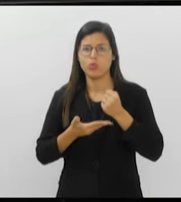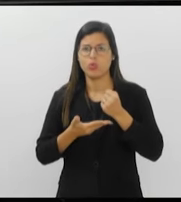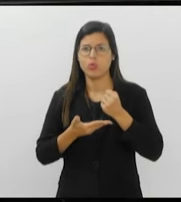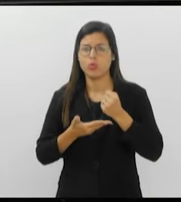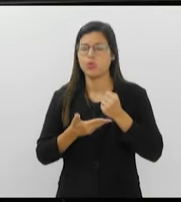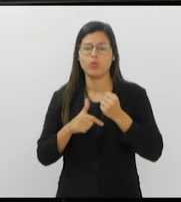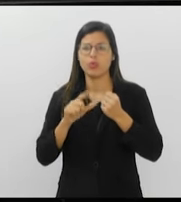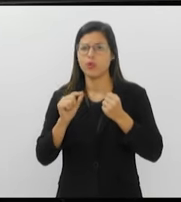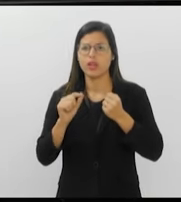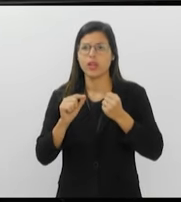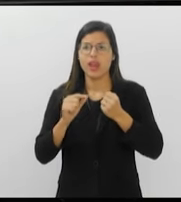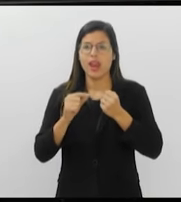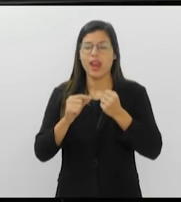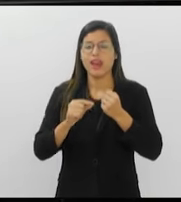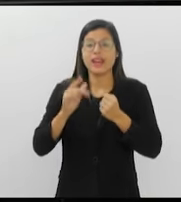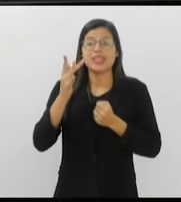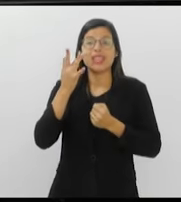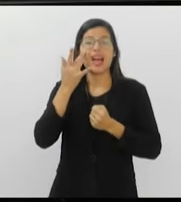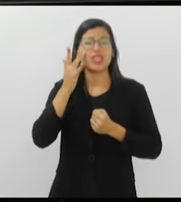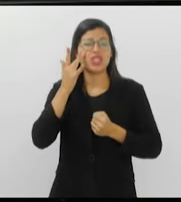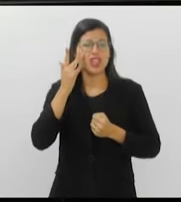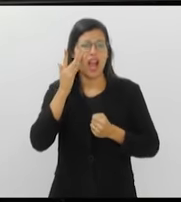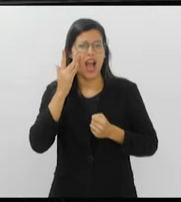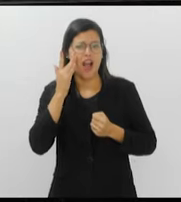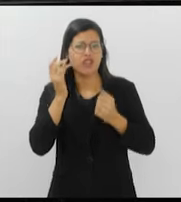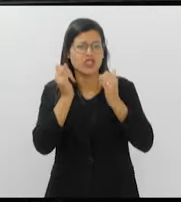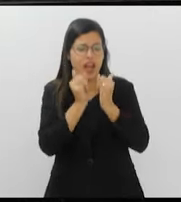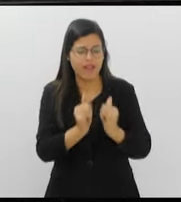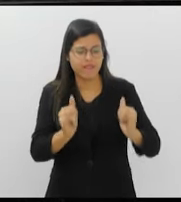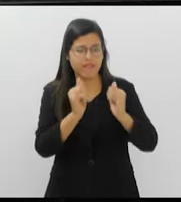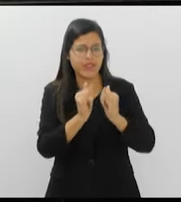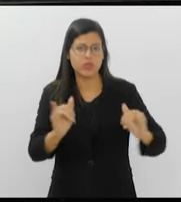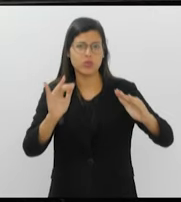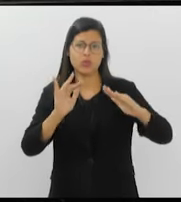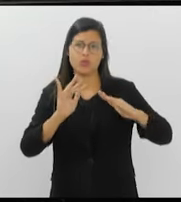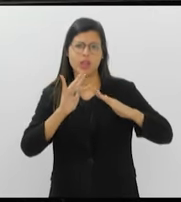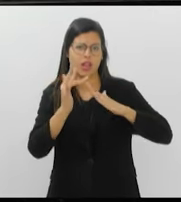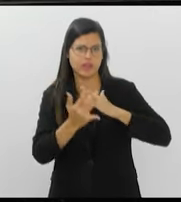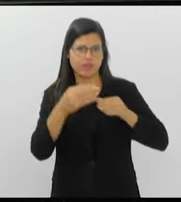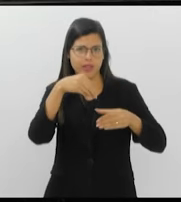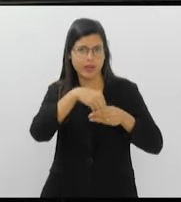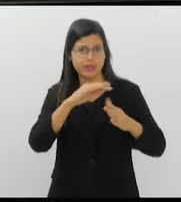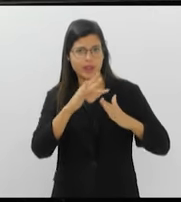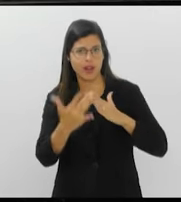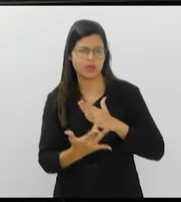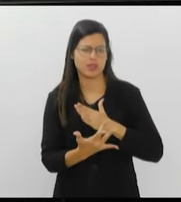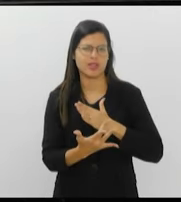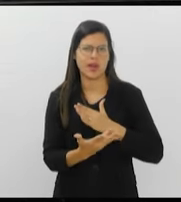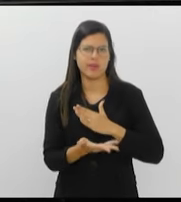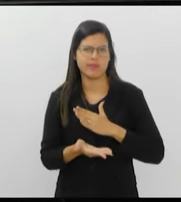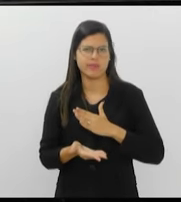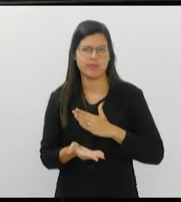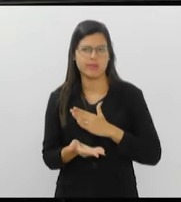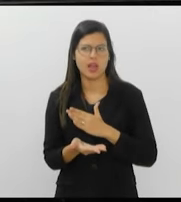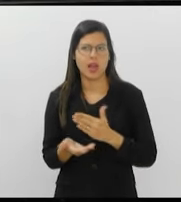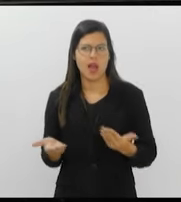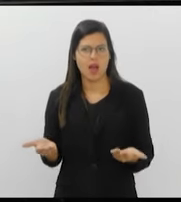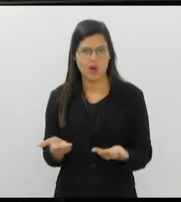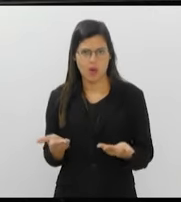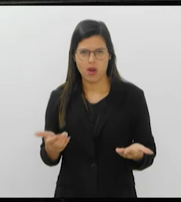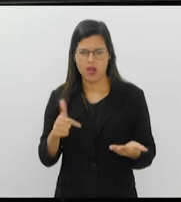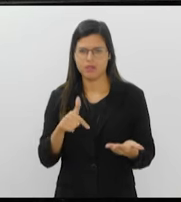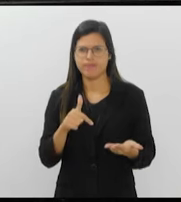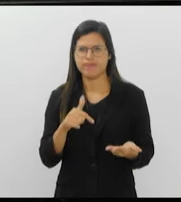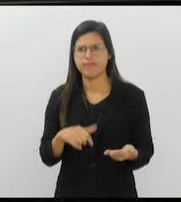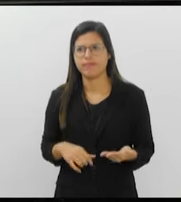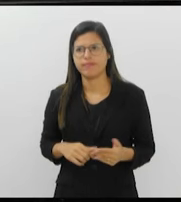baseados em supostas mensagens de redes sociais. Mas agora que vem.